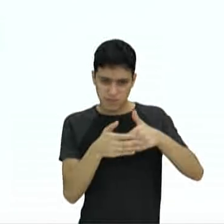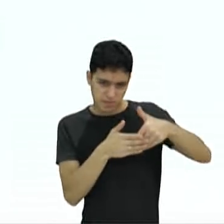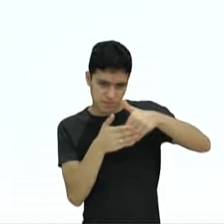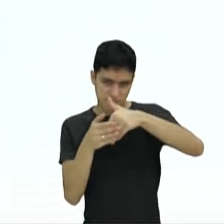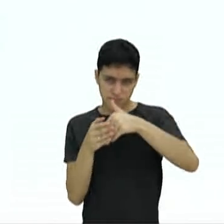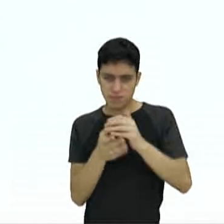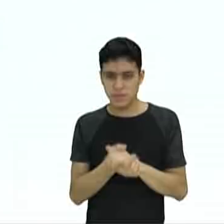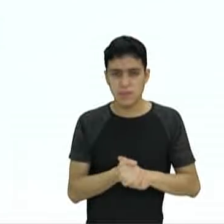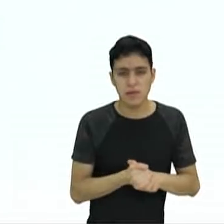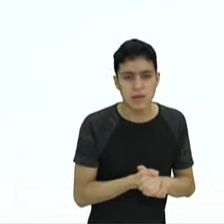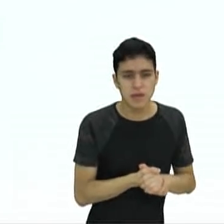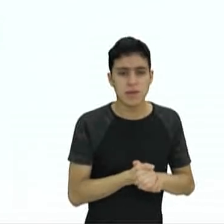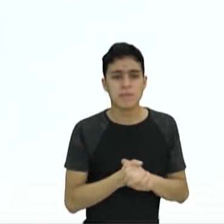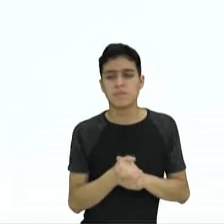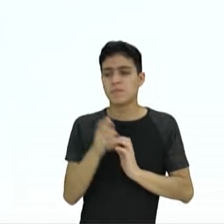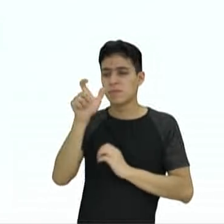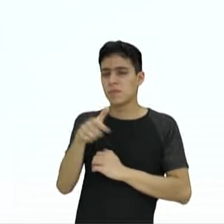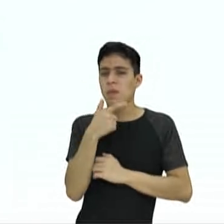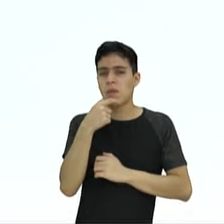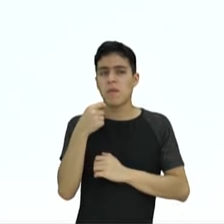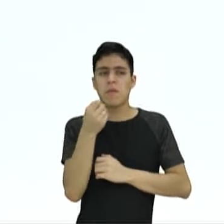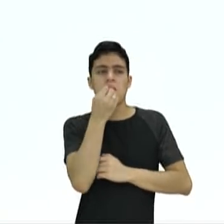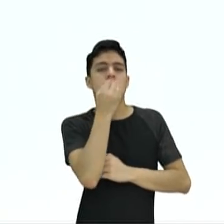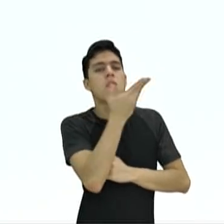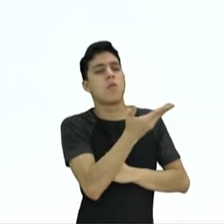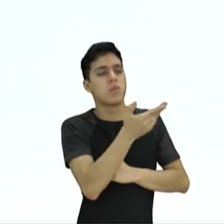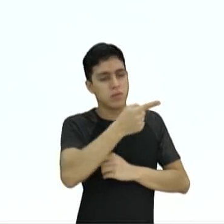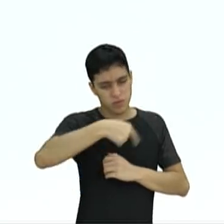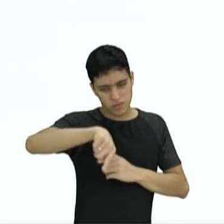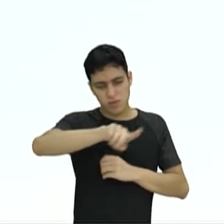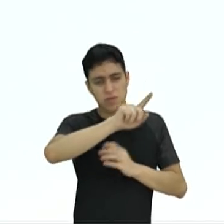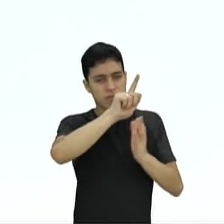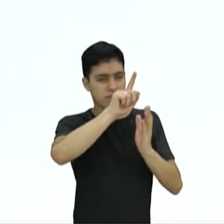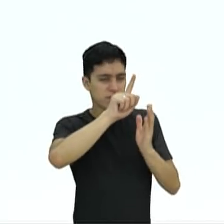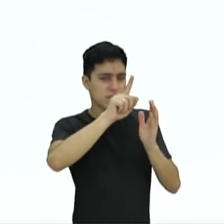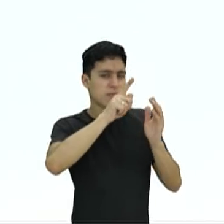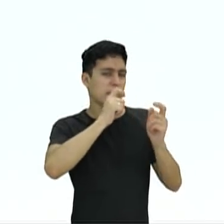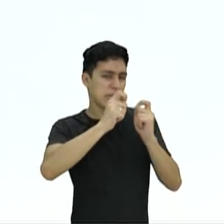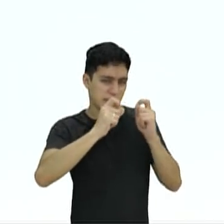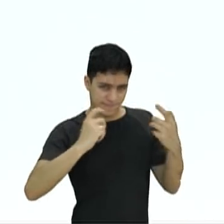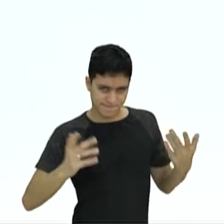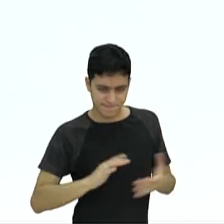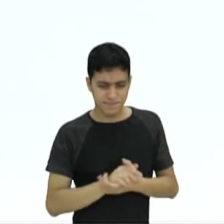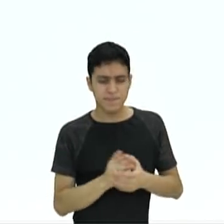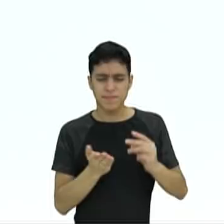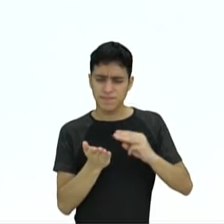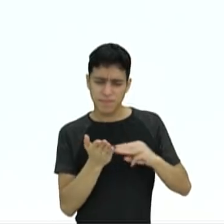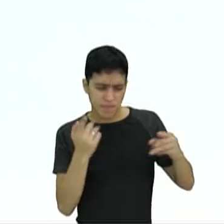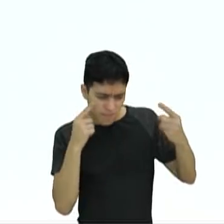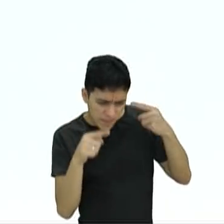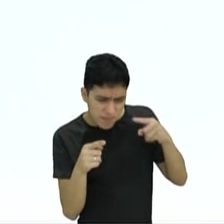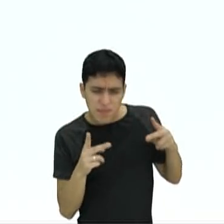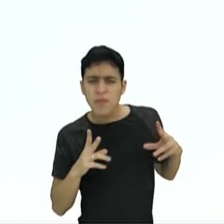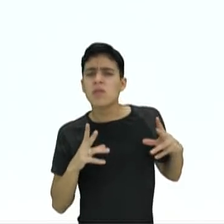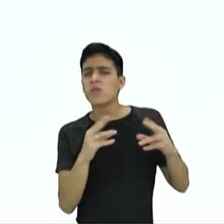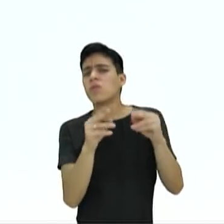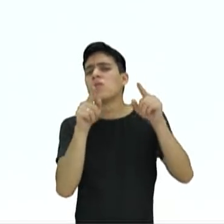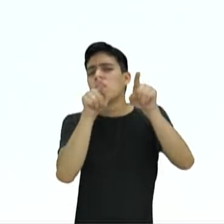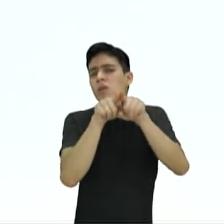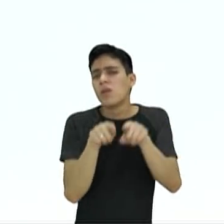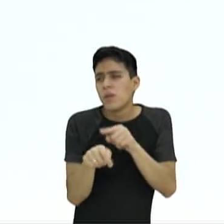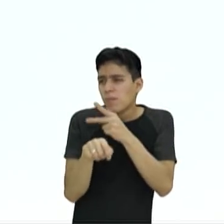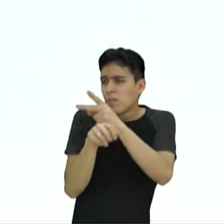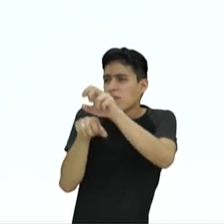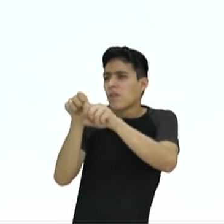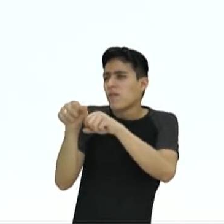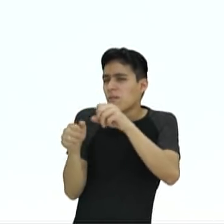eleitoral. Conta Zilioli à BBC Brasil. O método de checagem é o mesmo para todas, buscar informações de